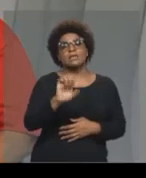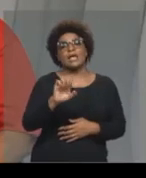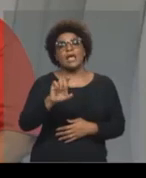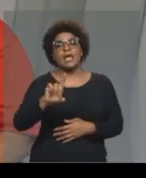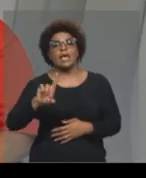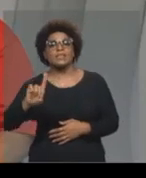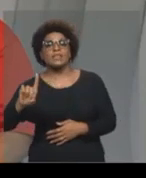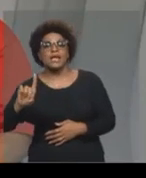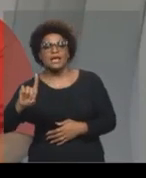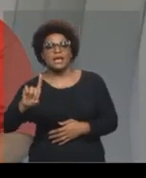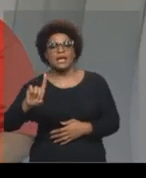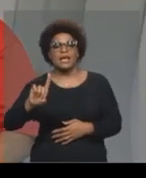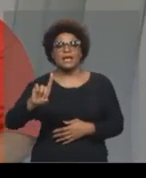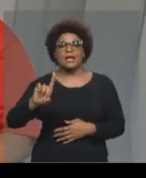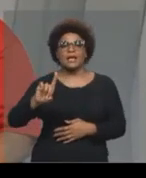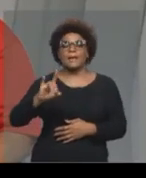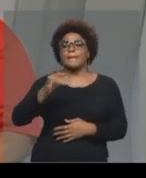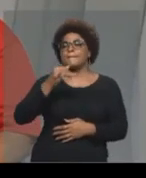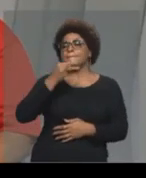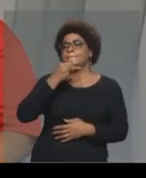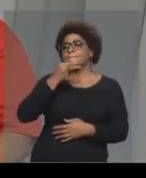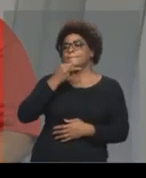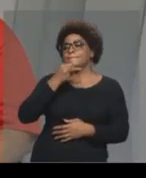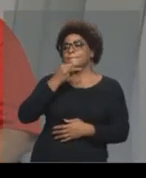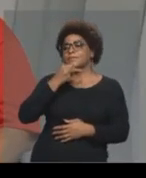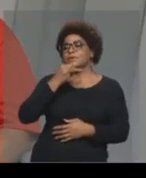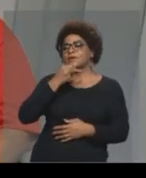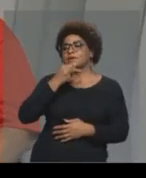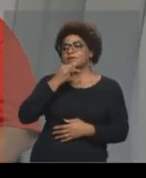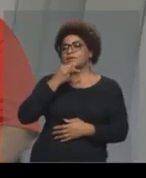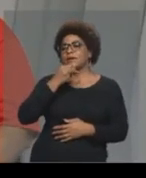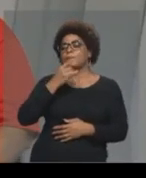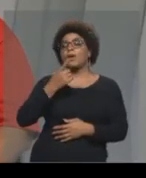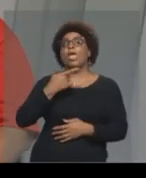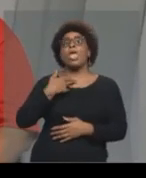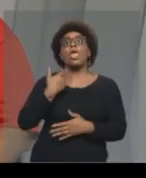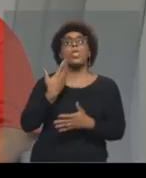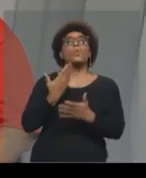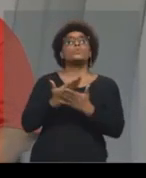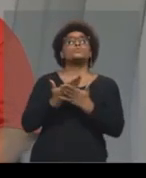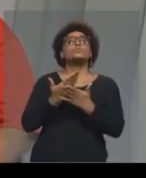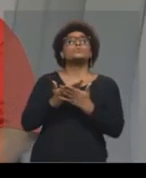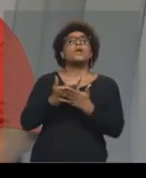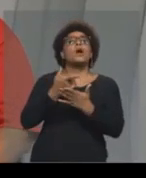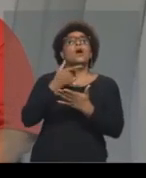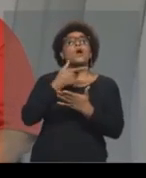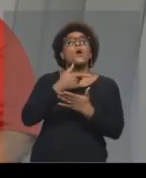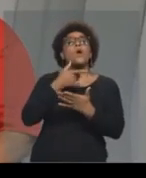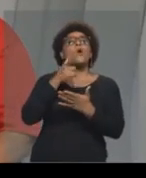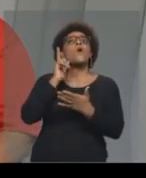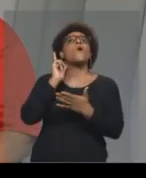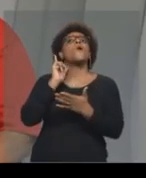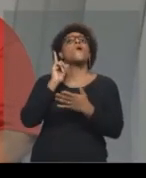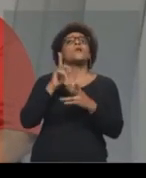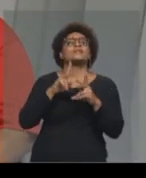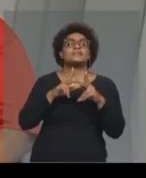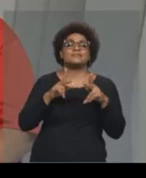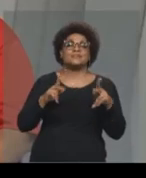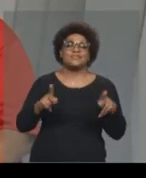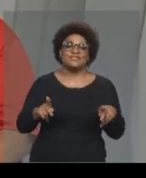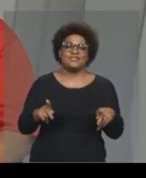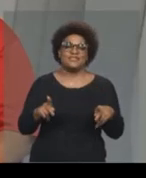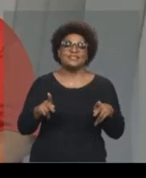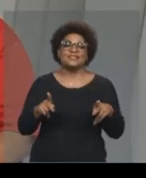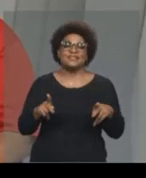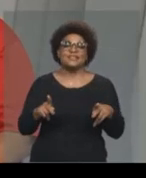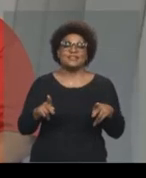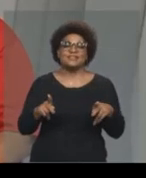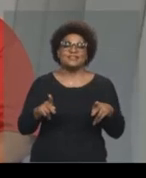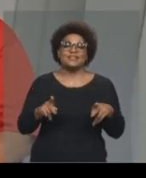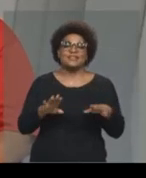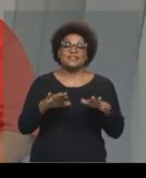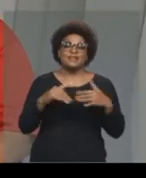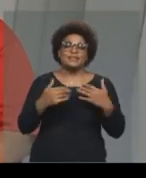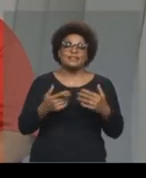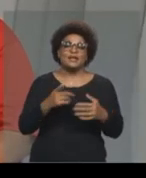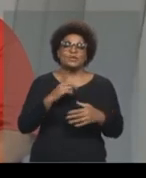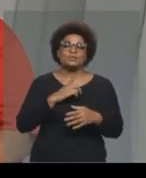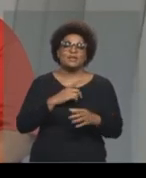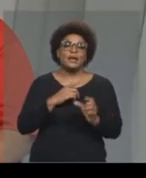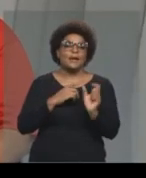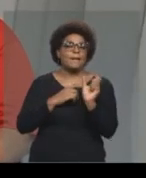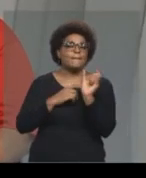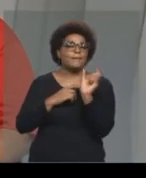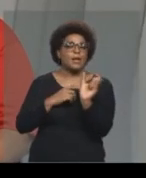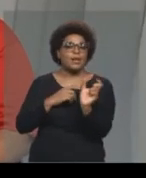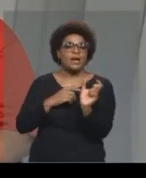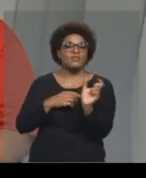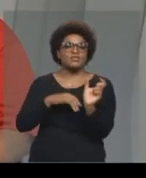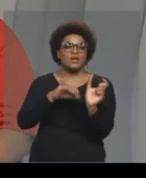I studied this yesterday. Eu estudei isso ontem, teacher. I studied, ok? Tem essa palavrinha, essa